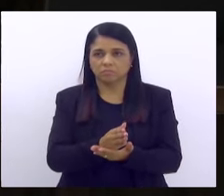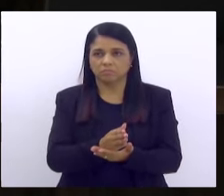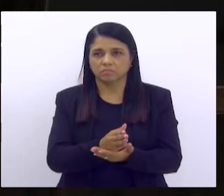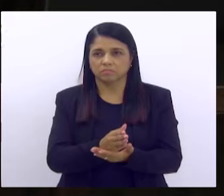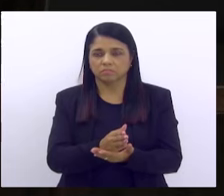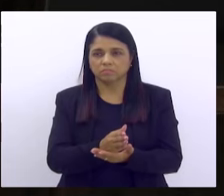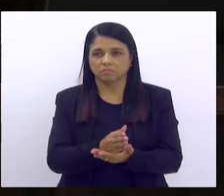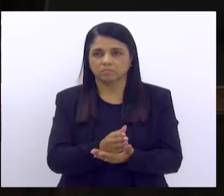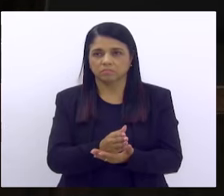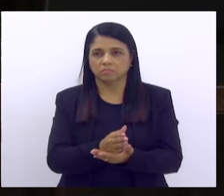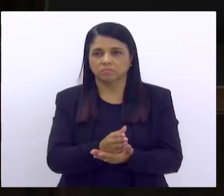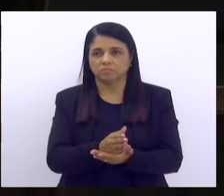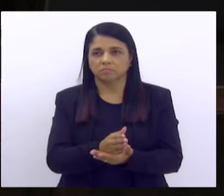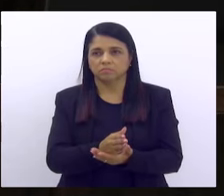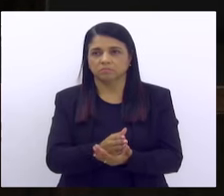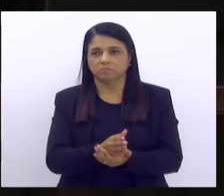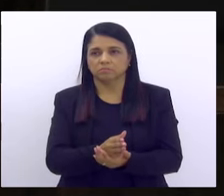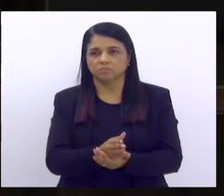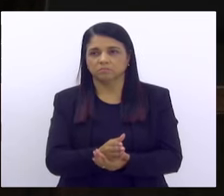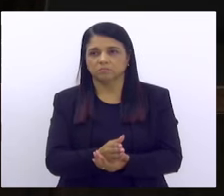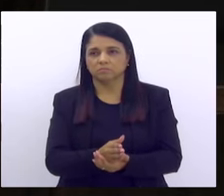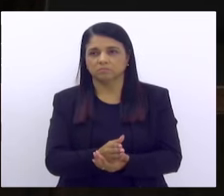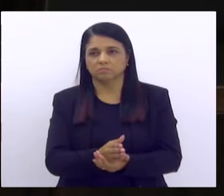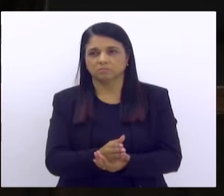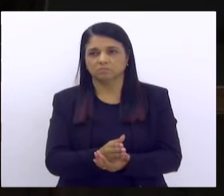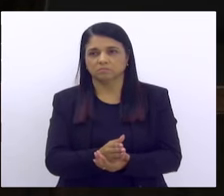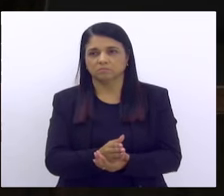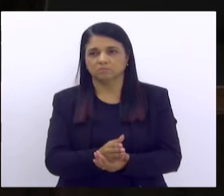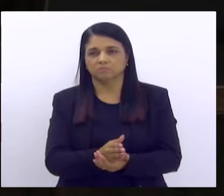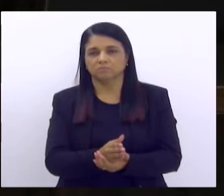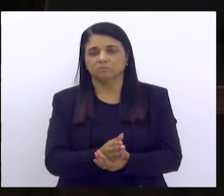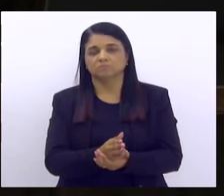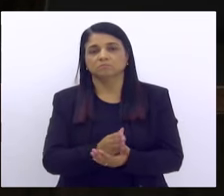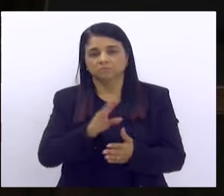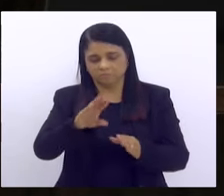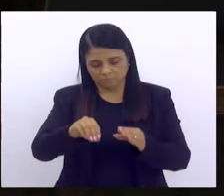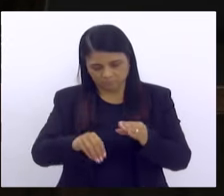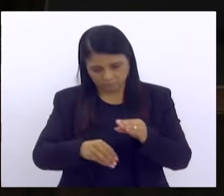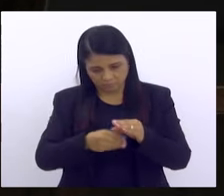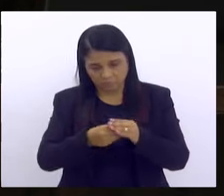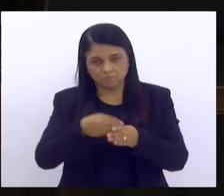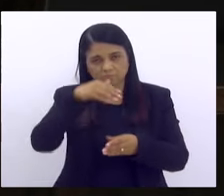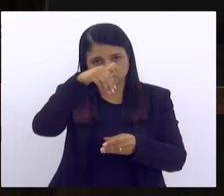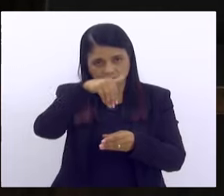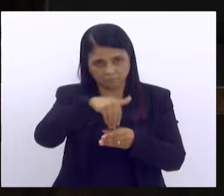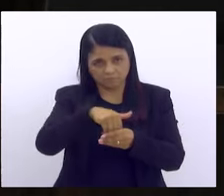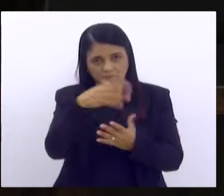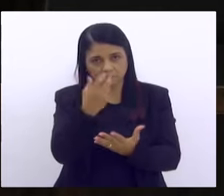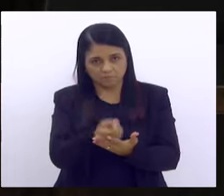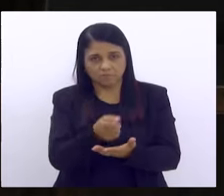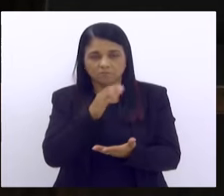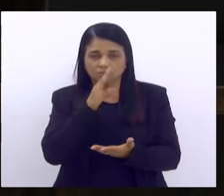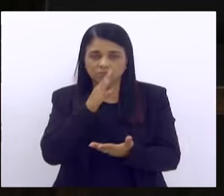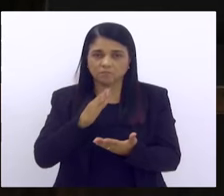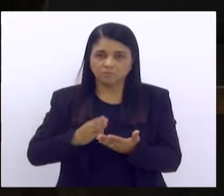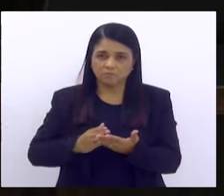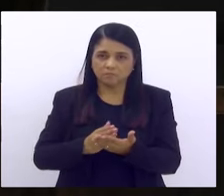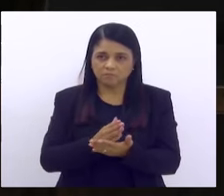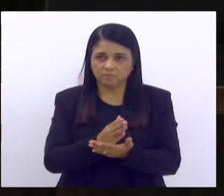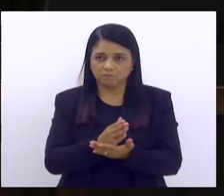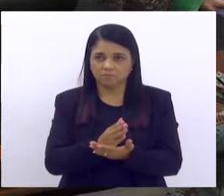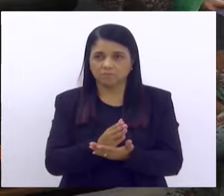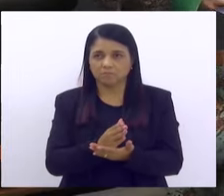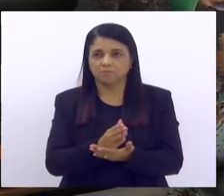Aprovado. Só para... Em votação, o projeto assim emendado. Os senhores que aprovam, permaneçam como estão. Aprovado. Só